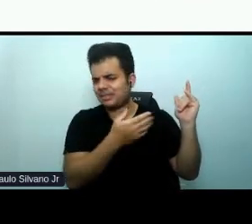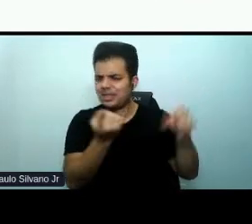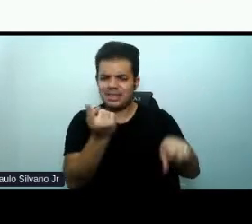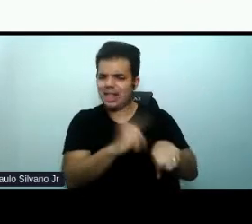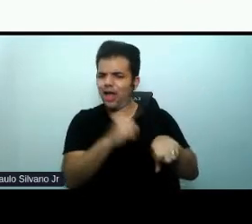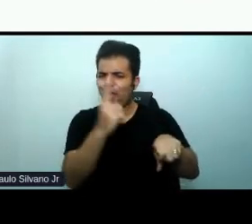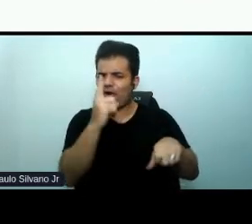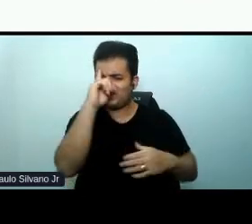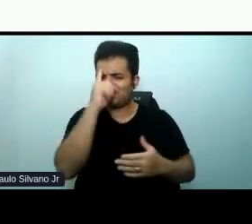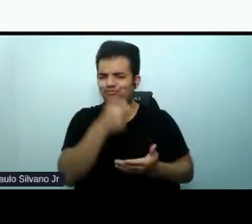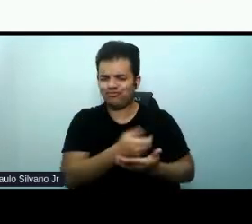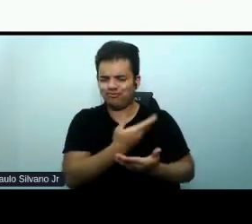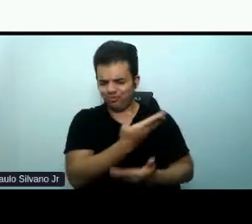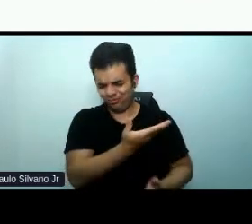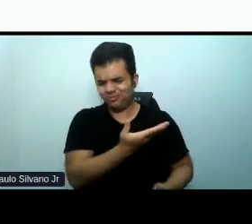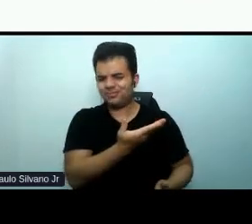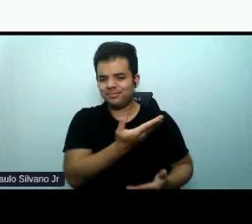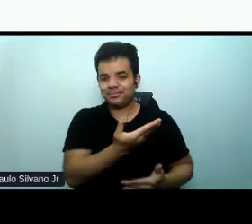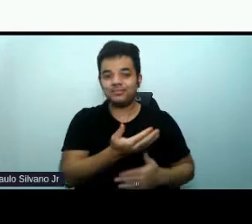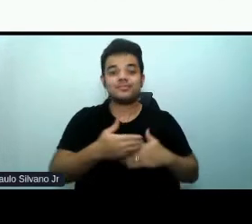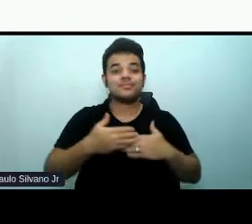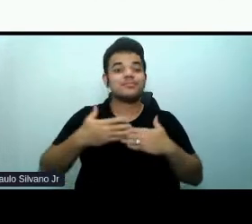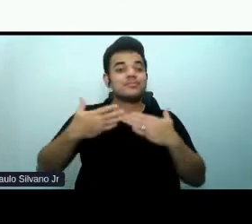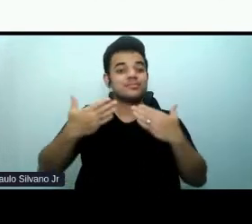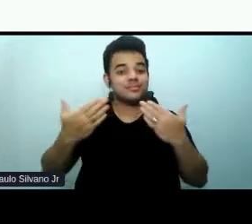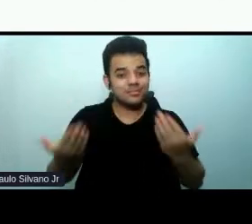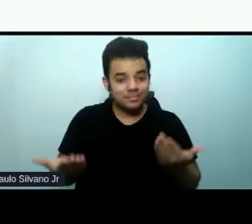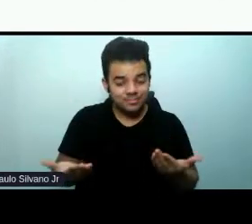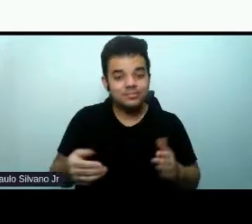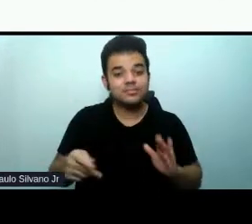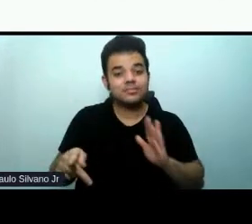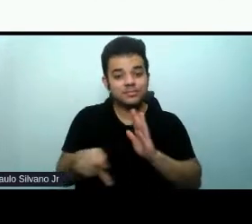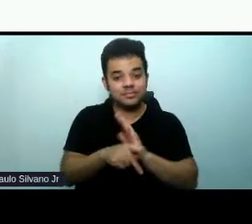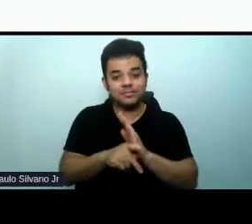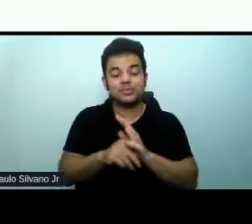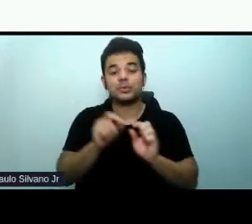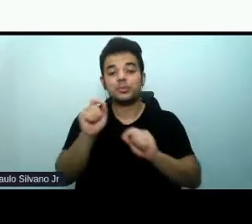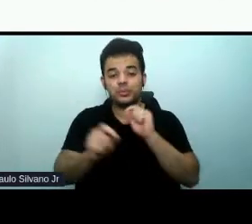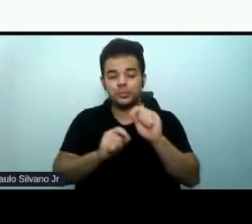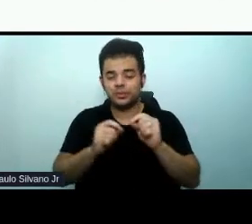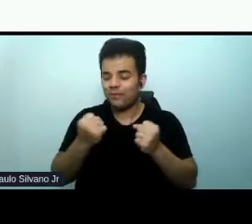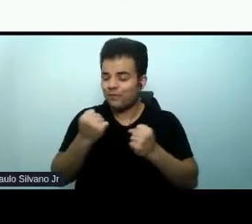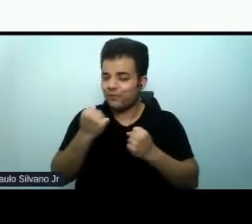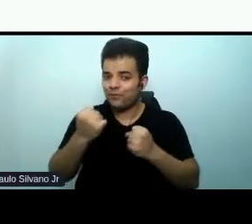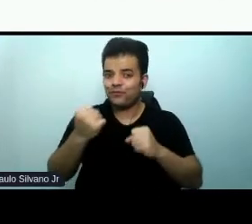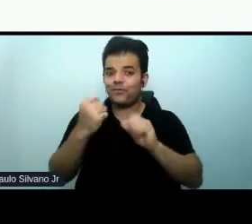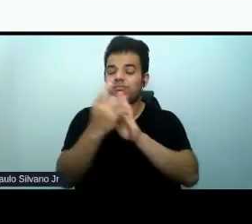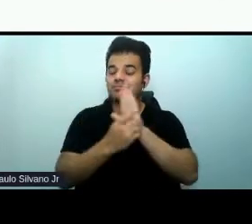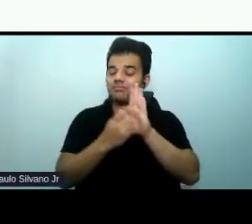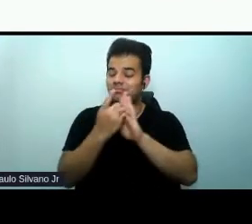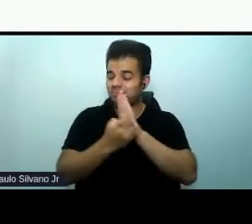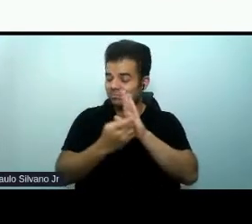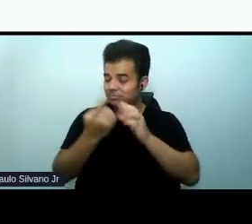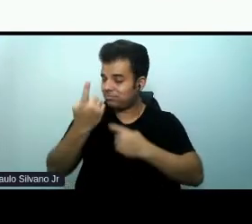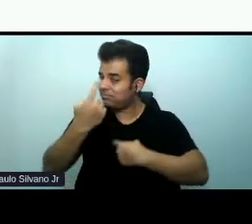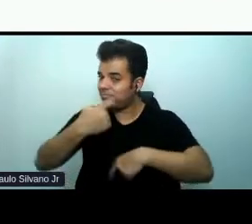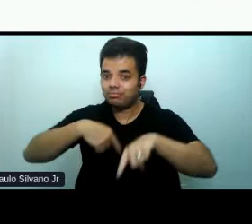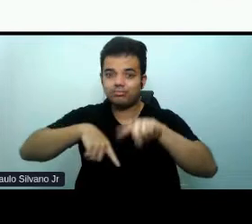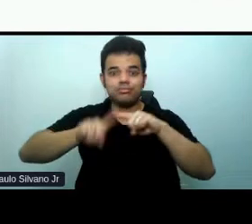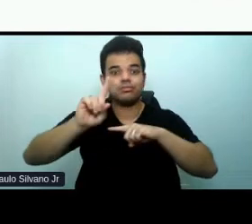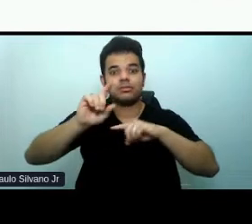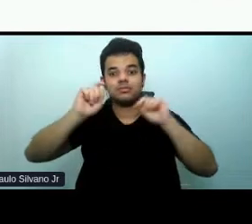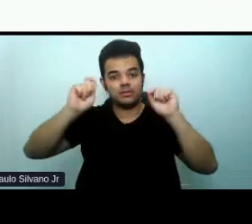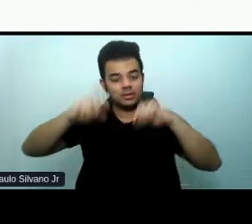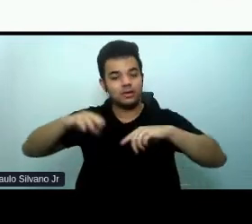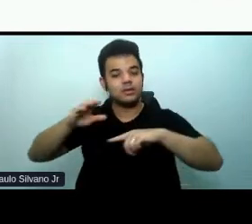Então, o digital, ele é uma força imensa, assim, acho que uma revolução e que pode